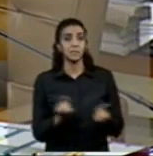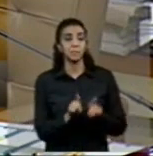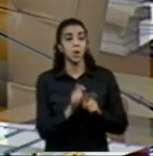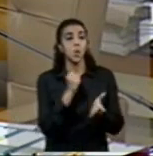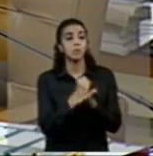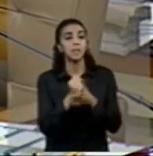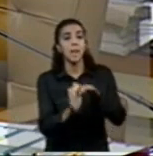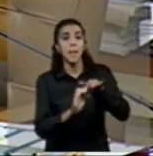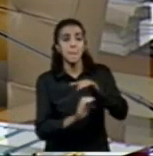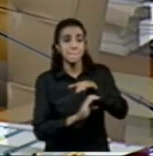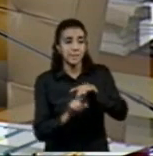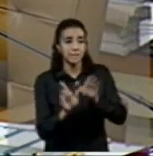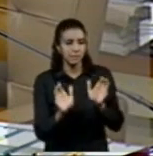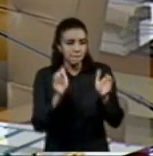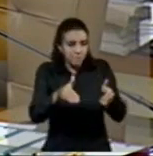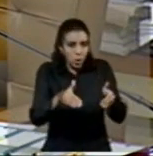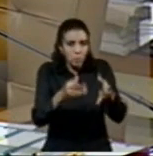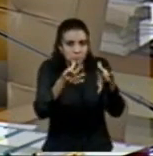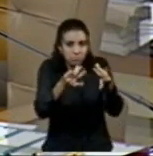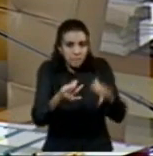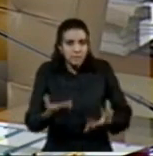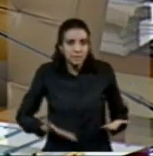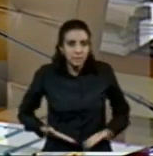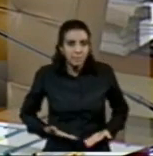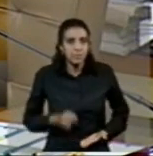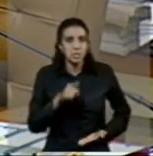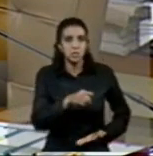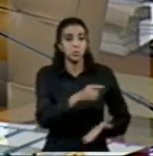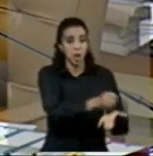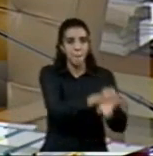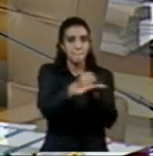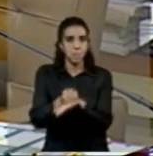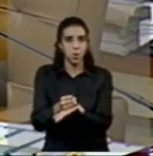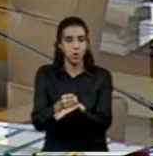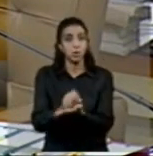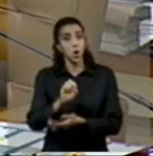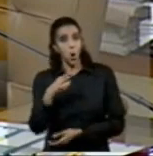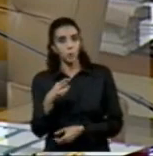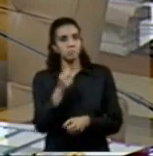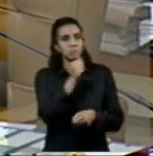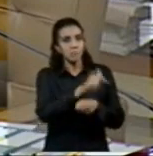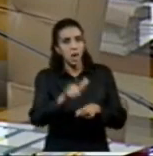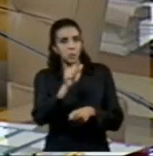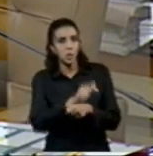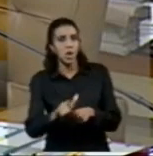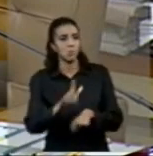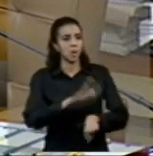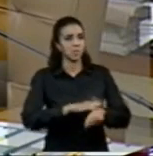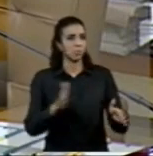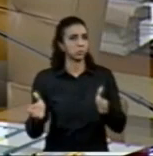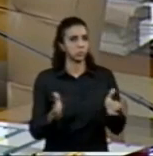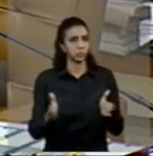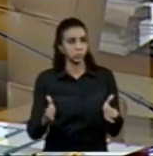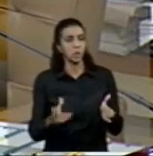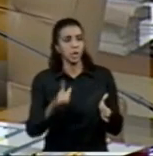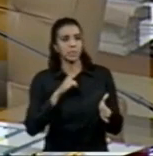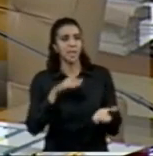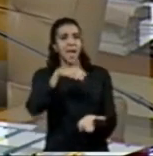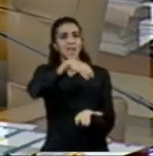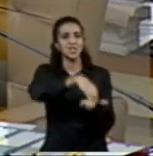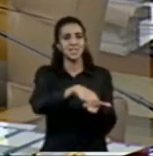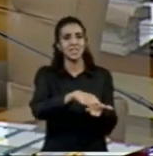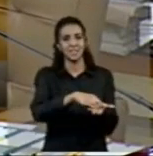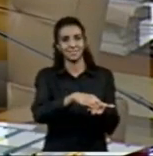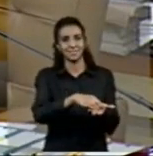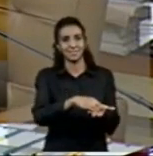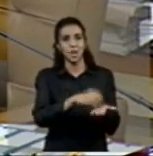empresas especializadas de prestação de serviços de apoio. Na locação de trabalho temporário por meio de agências de